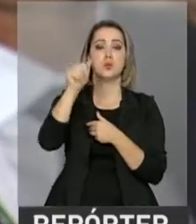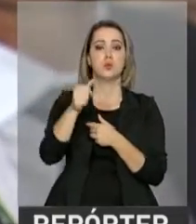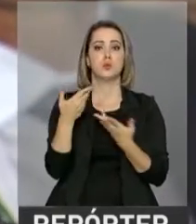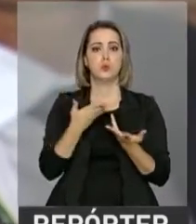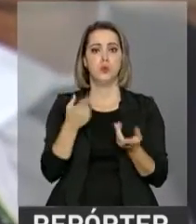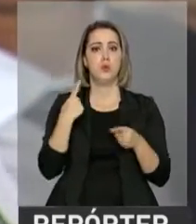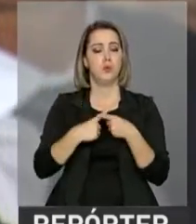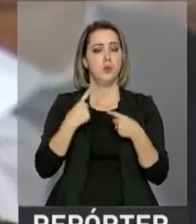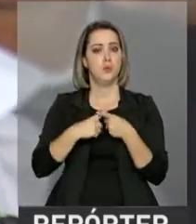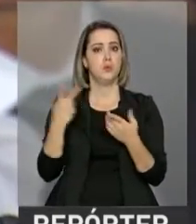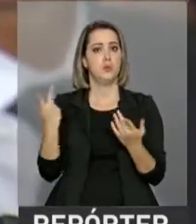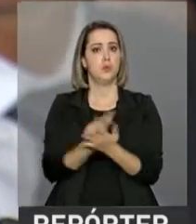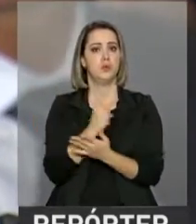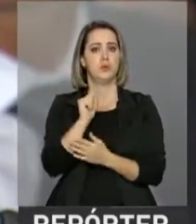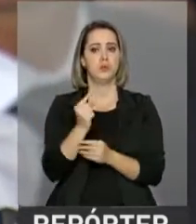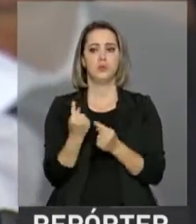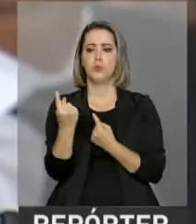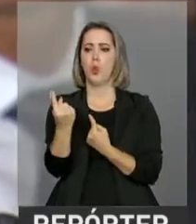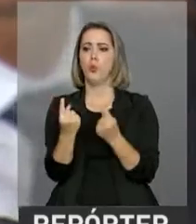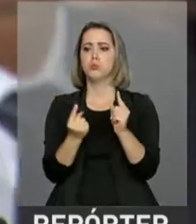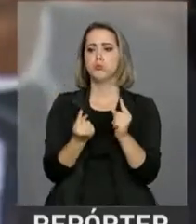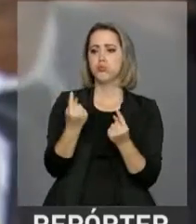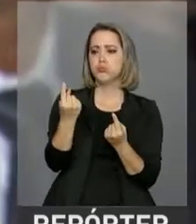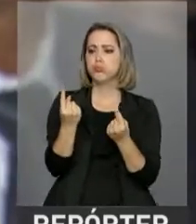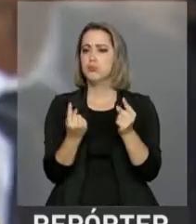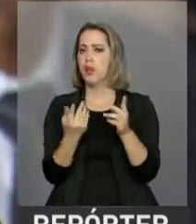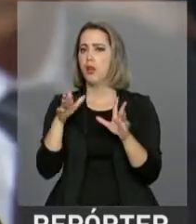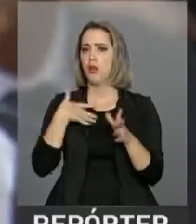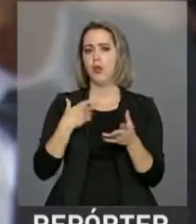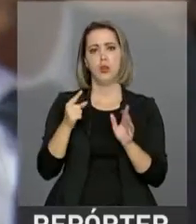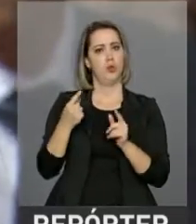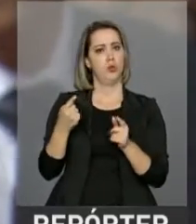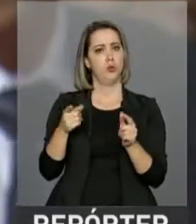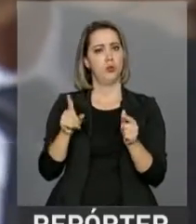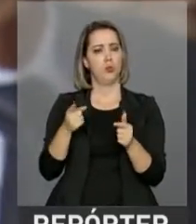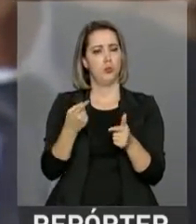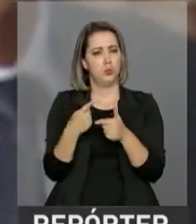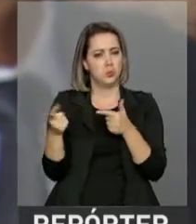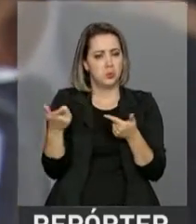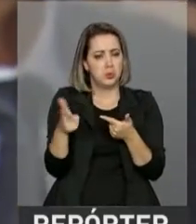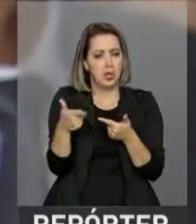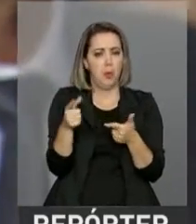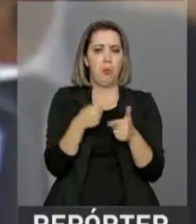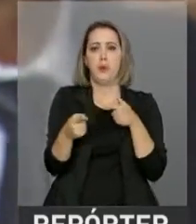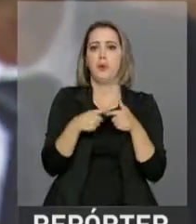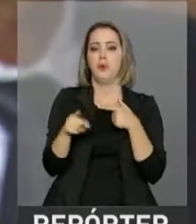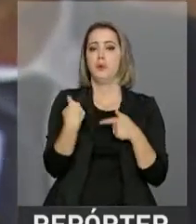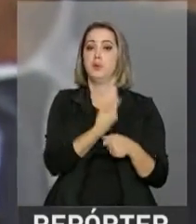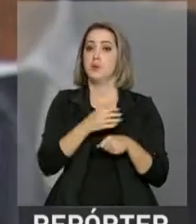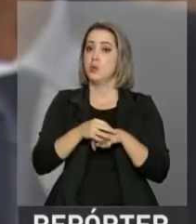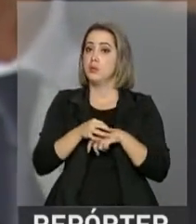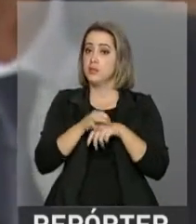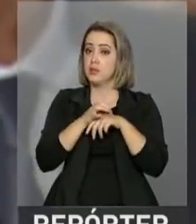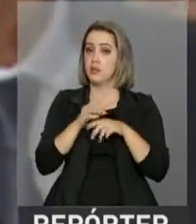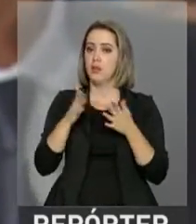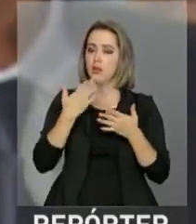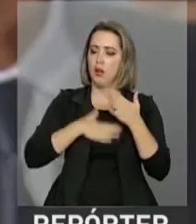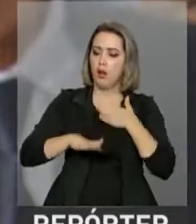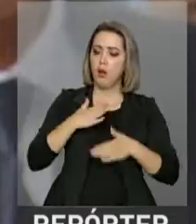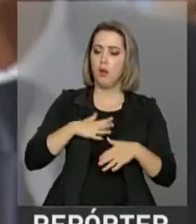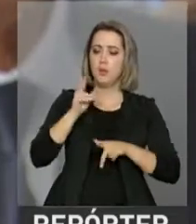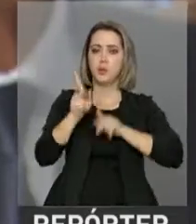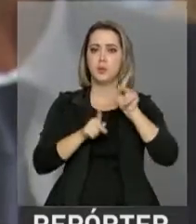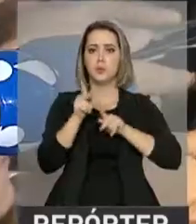já que os casos ocorridos foram pontuais e não refletem a qualidade das inspeções da carne nacional, e tranquilizou o